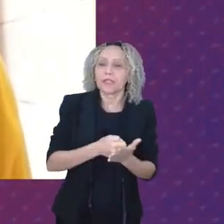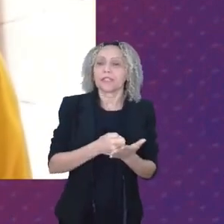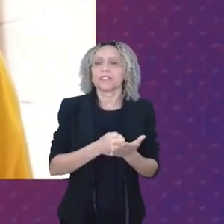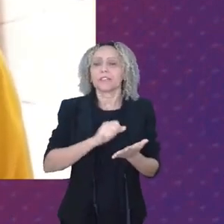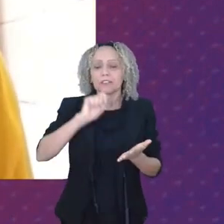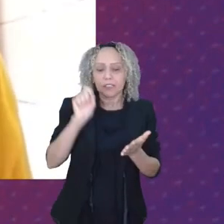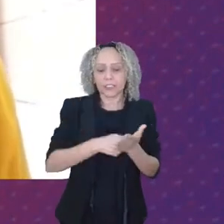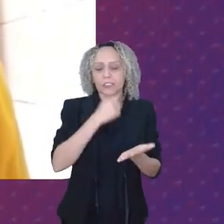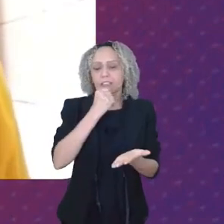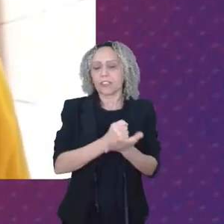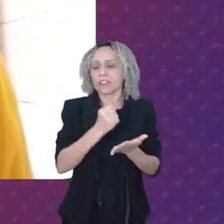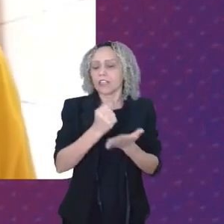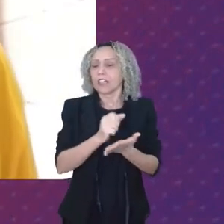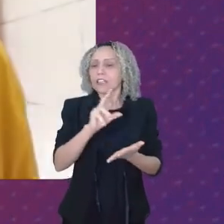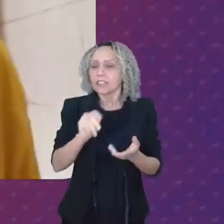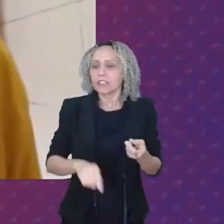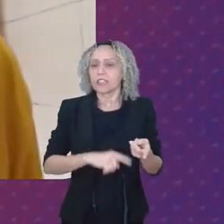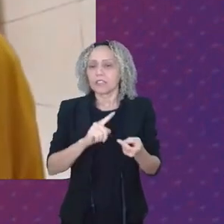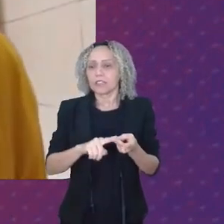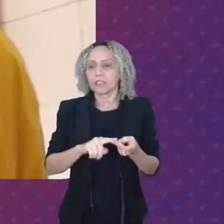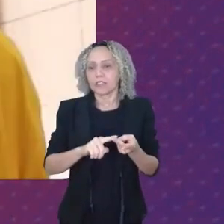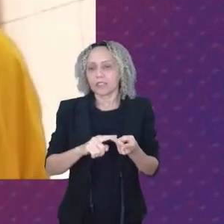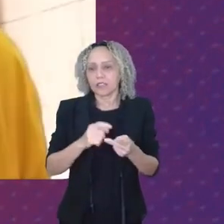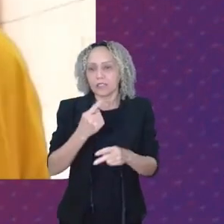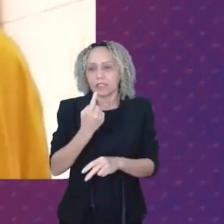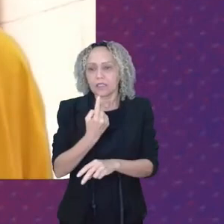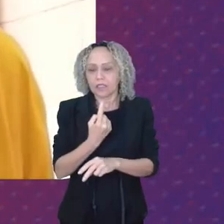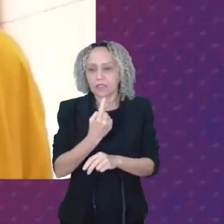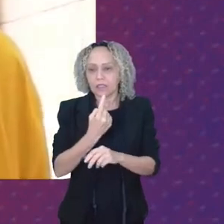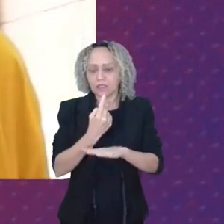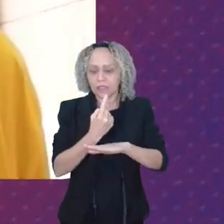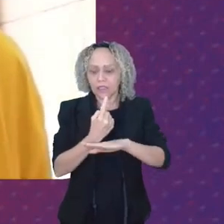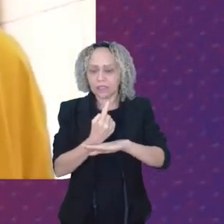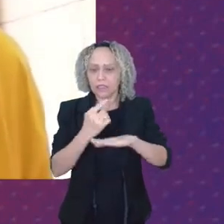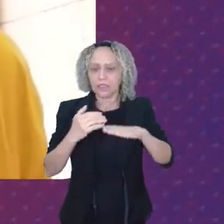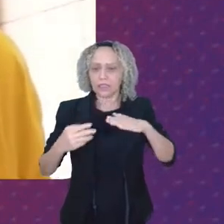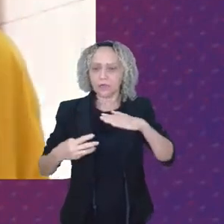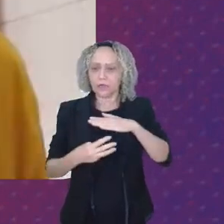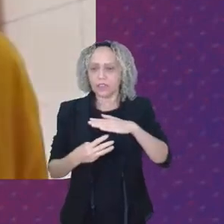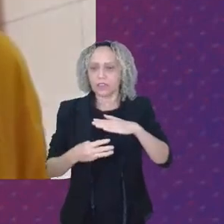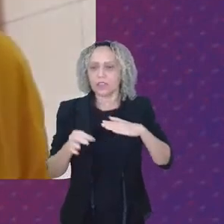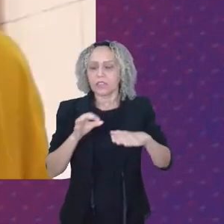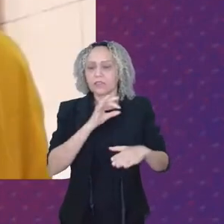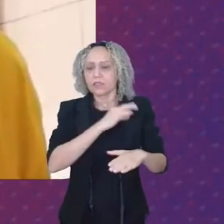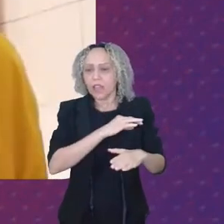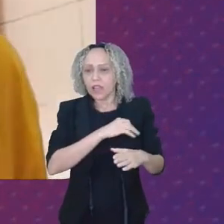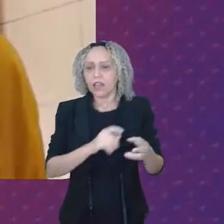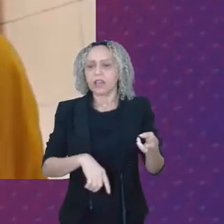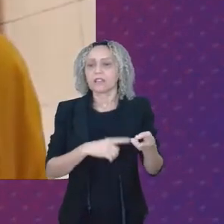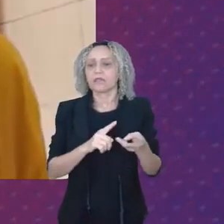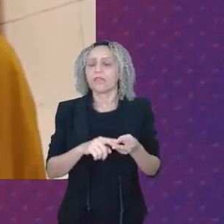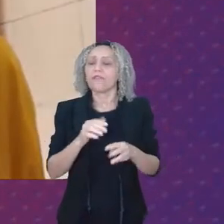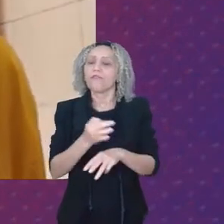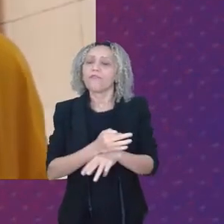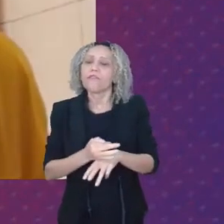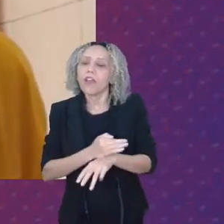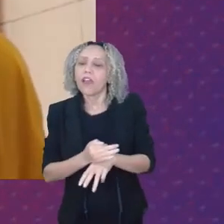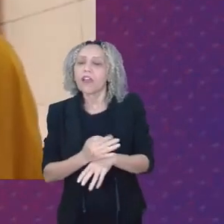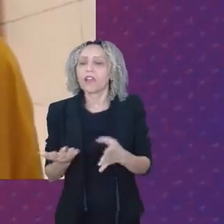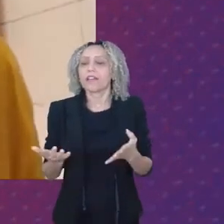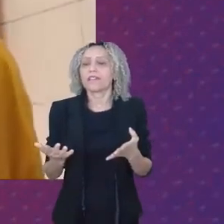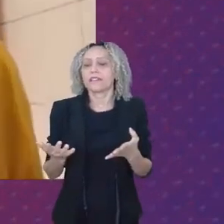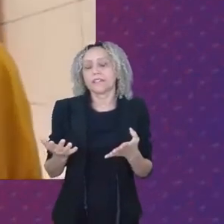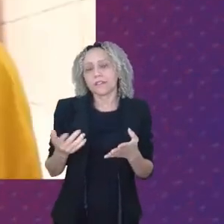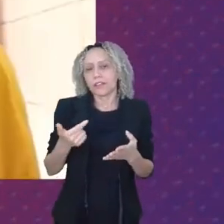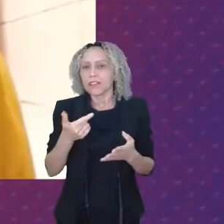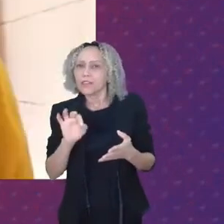13º, aviso prévio, férias de 20 dias, que já existia, né? Mas ficou consolidado só 20